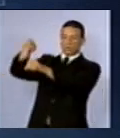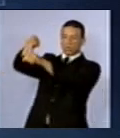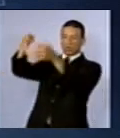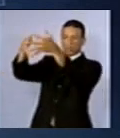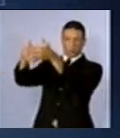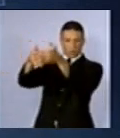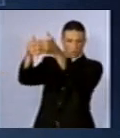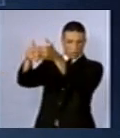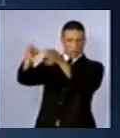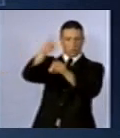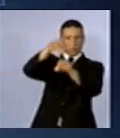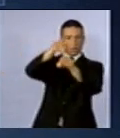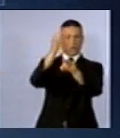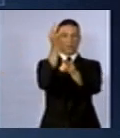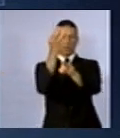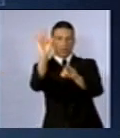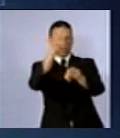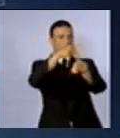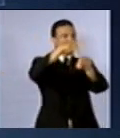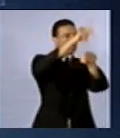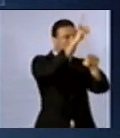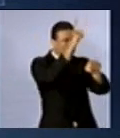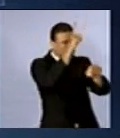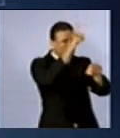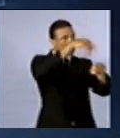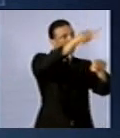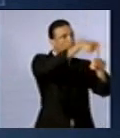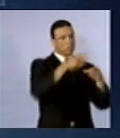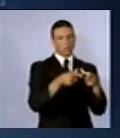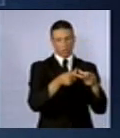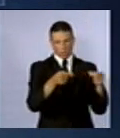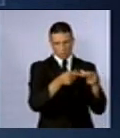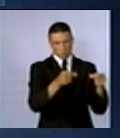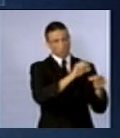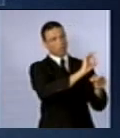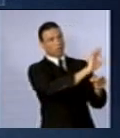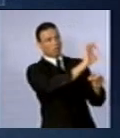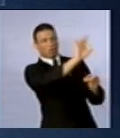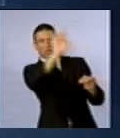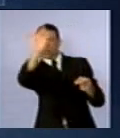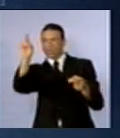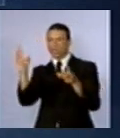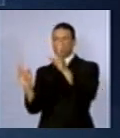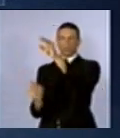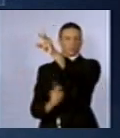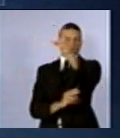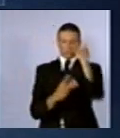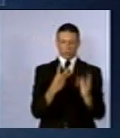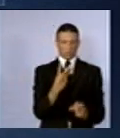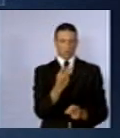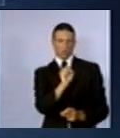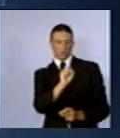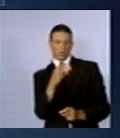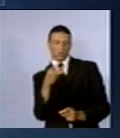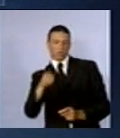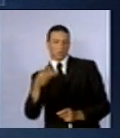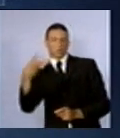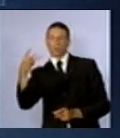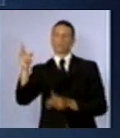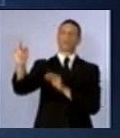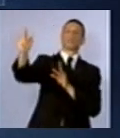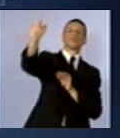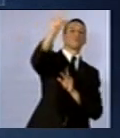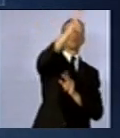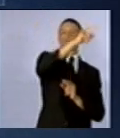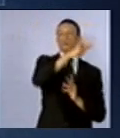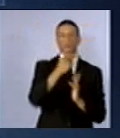Unidos, França, Inglaterra, Alemanha, Japão, utilizam os limites de 83 microtesla e não se tem conhecimento de leniência